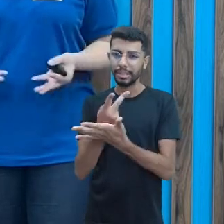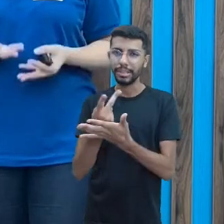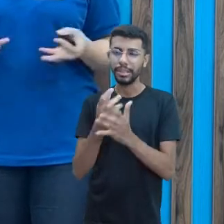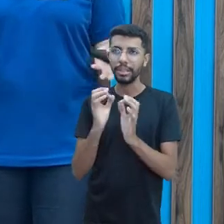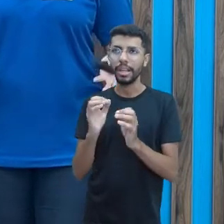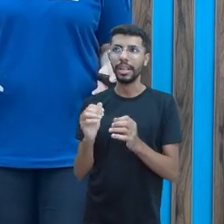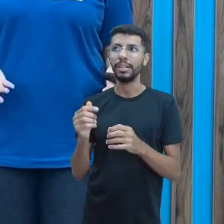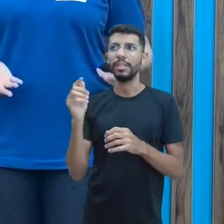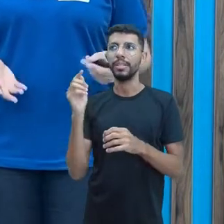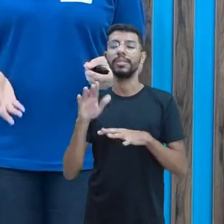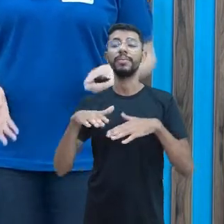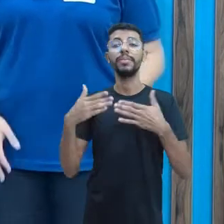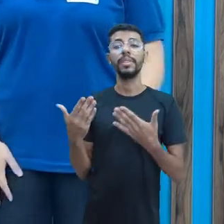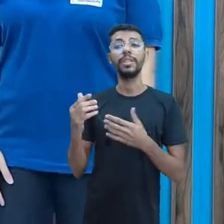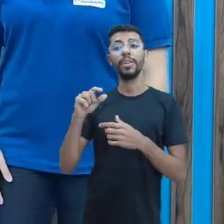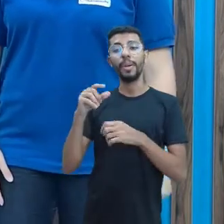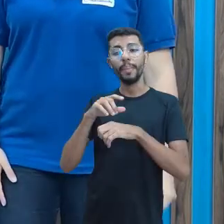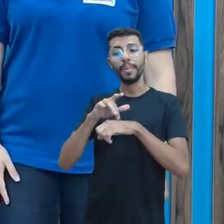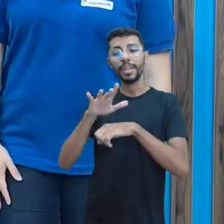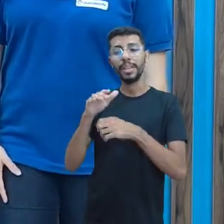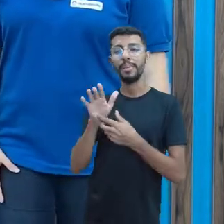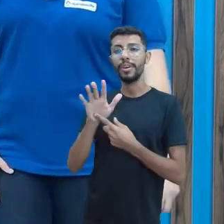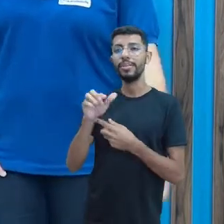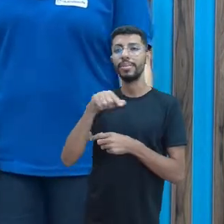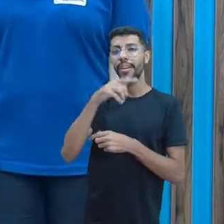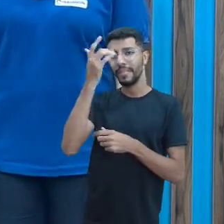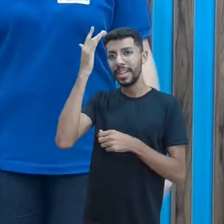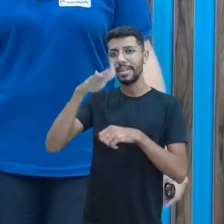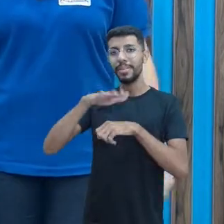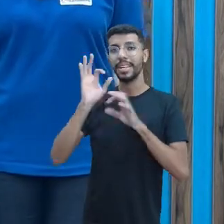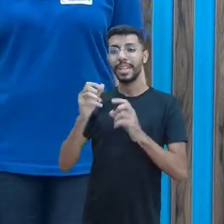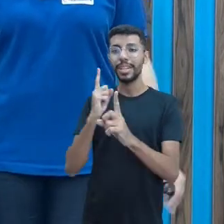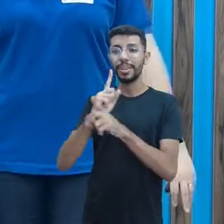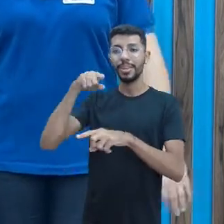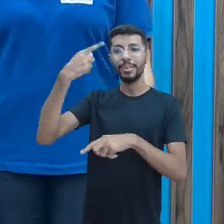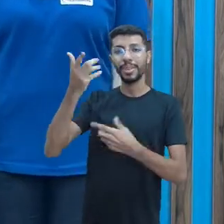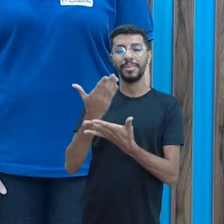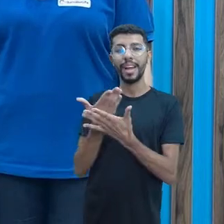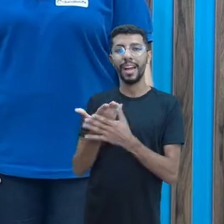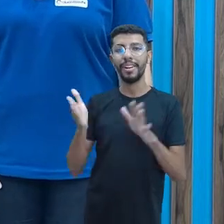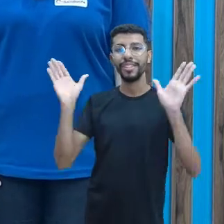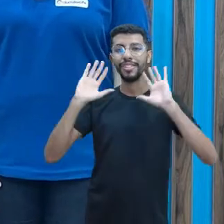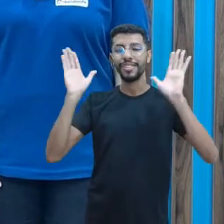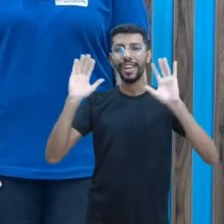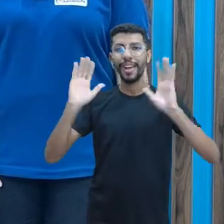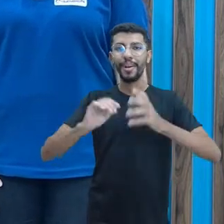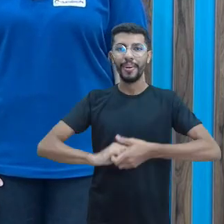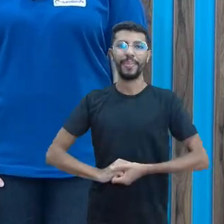entender e facilitar o processo. A gente se vê numa próxima aula. Até mais. Tchau, tchau.